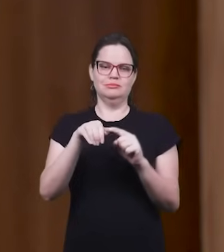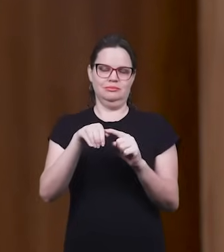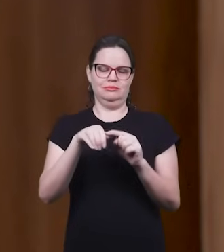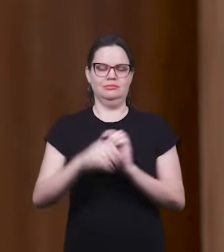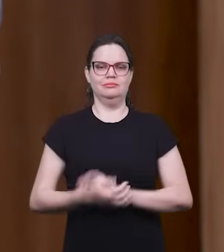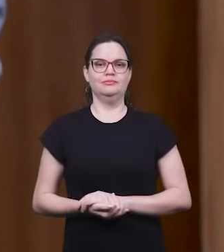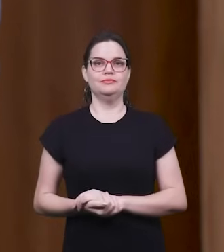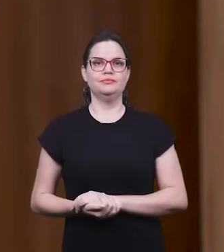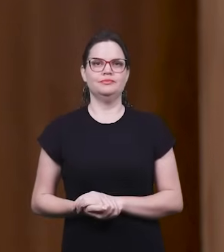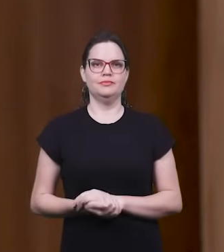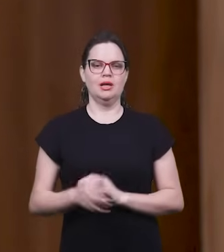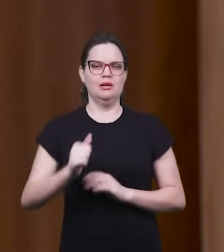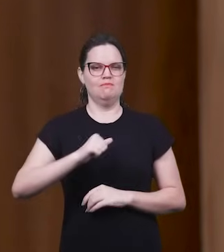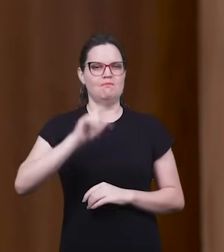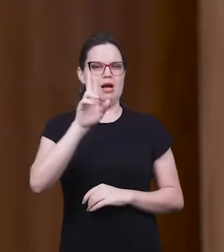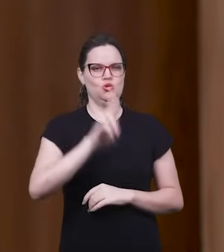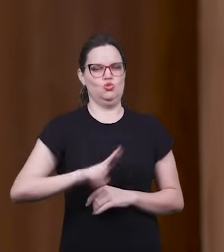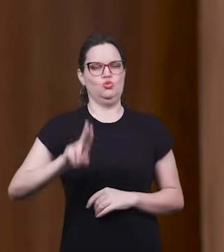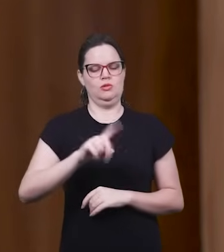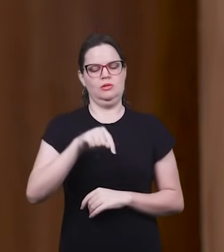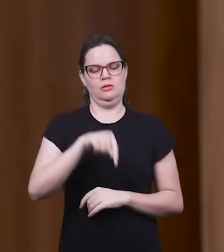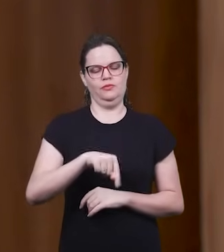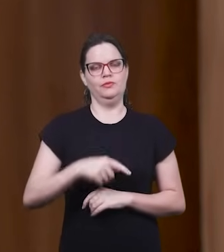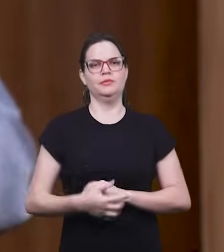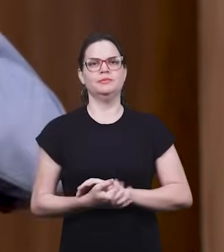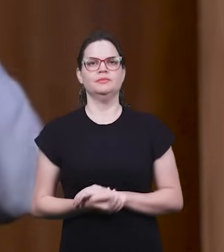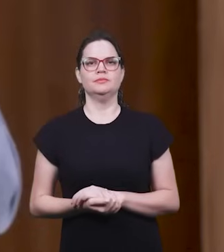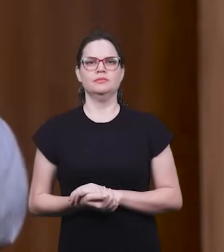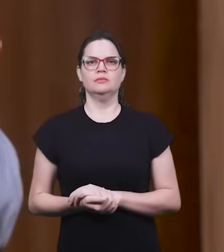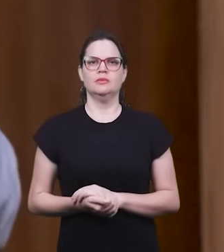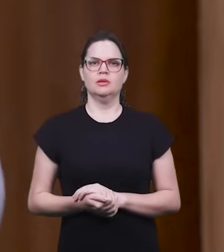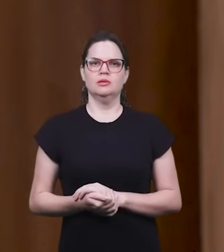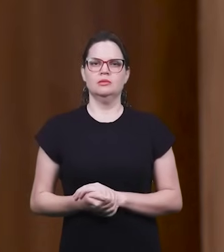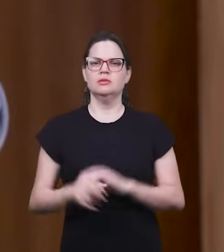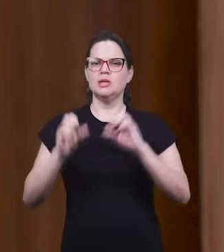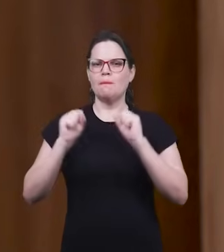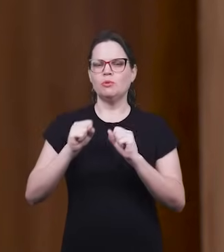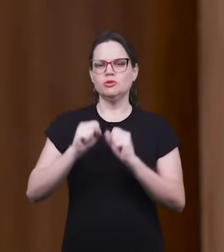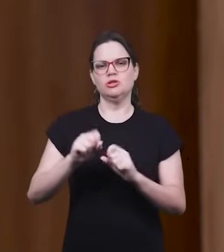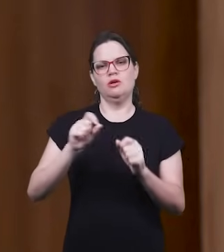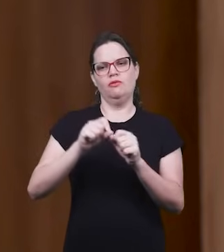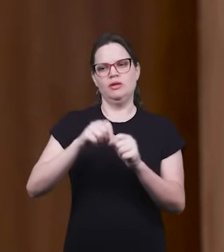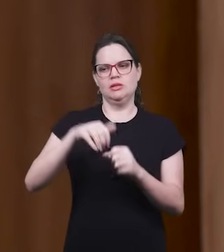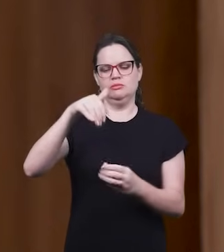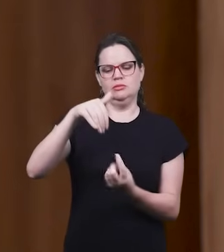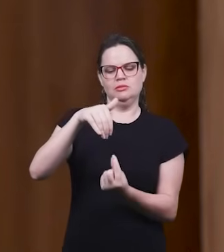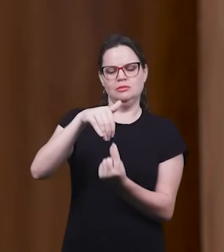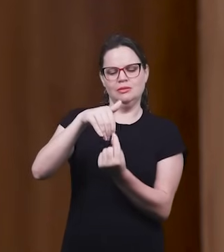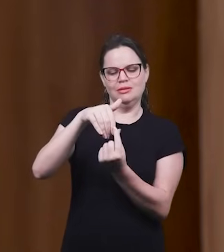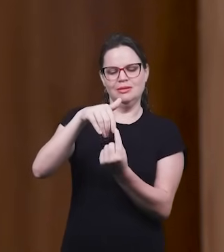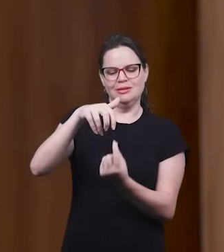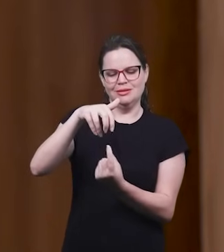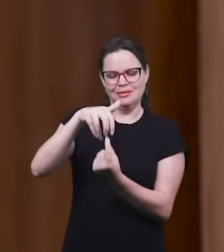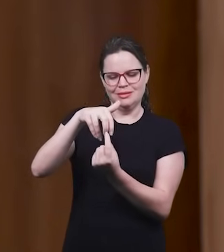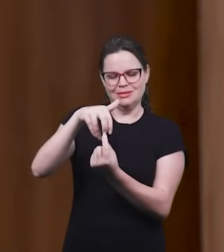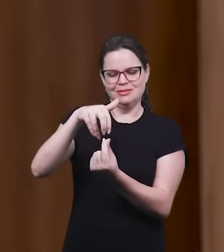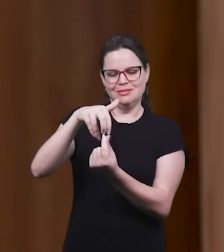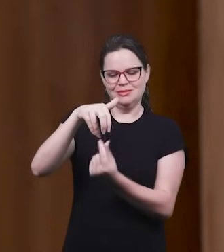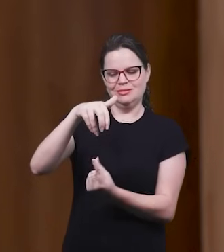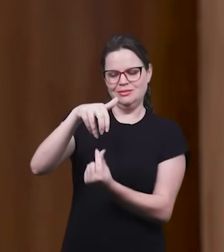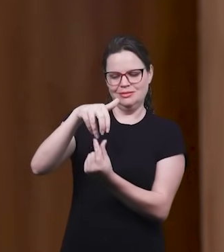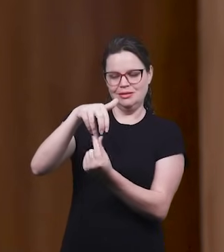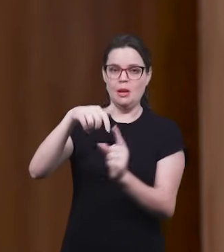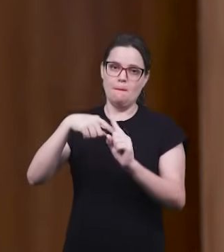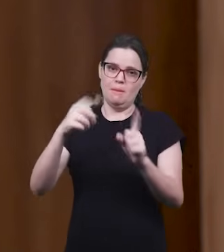rote. Então, prótese removível, que era o rote. Você podia fazer de resina, mas fazer de metal. Então, eu fui para São